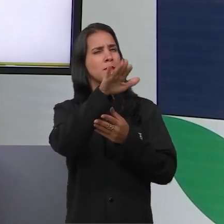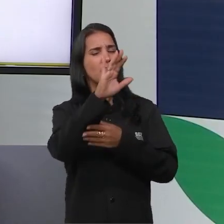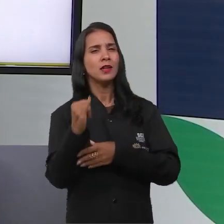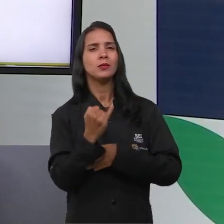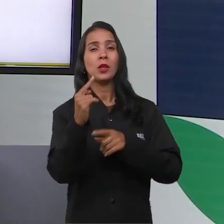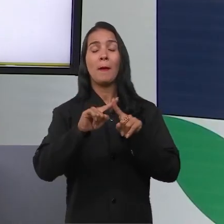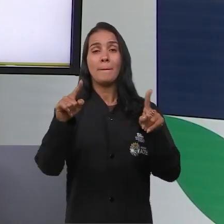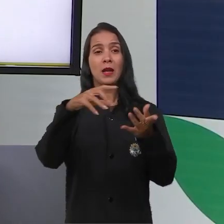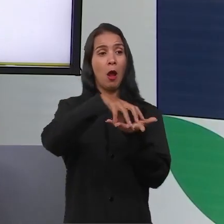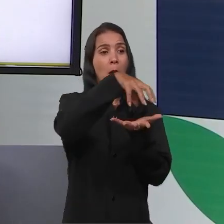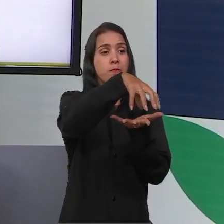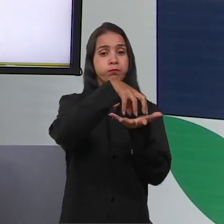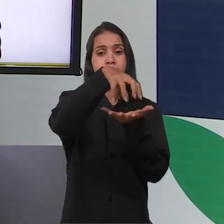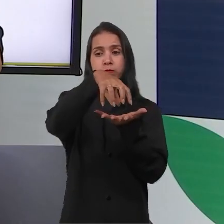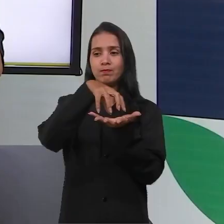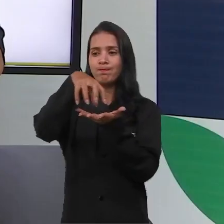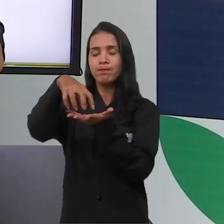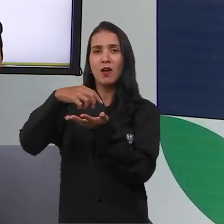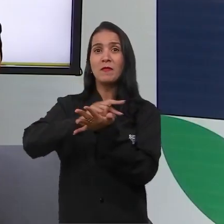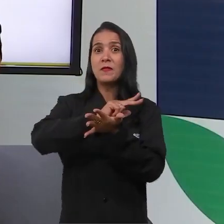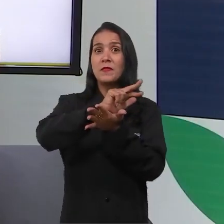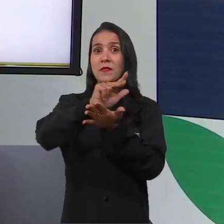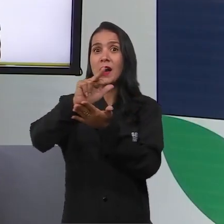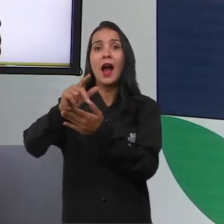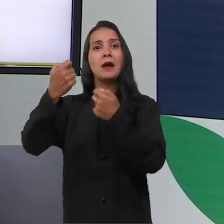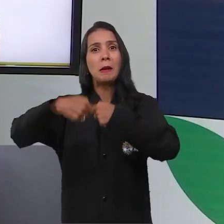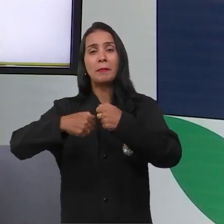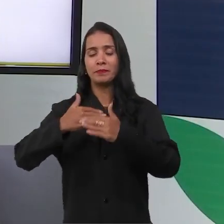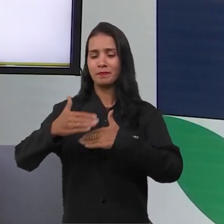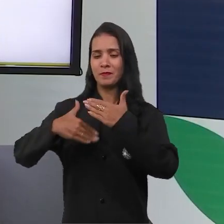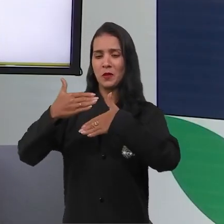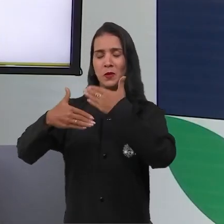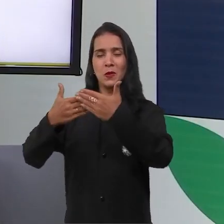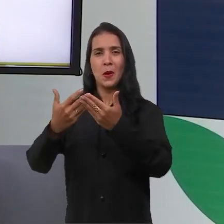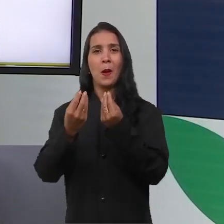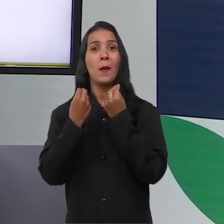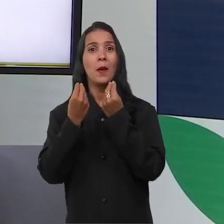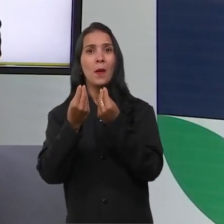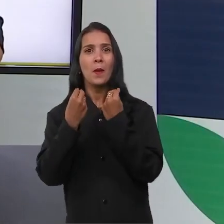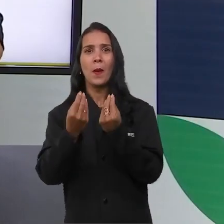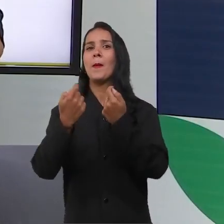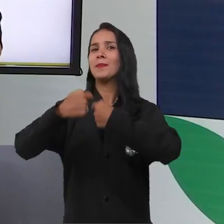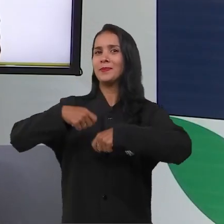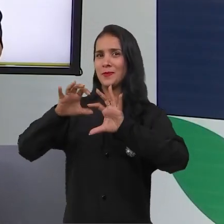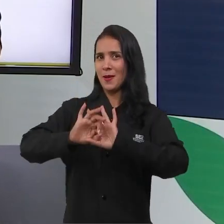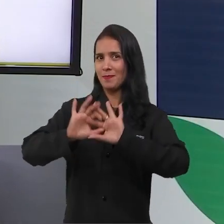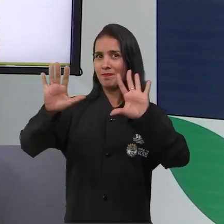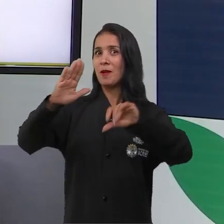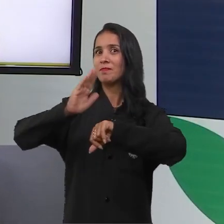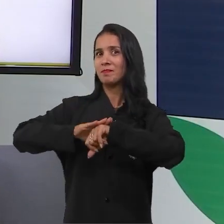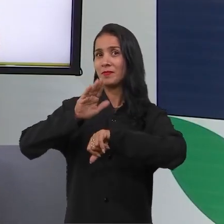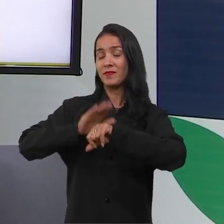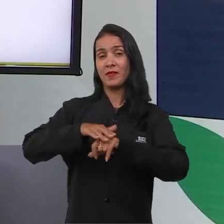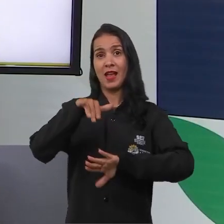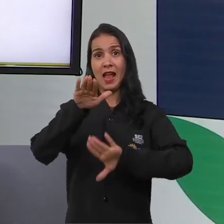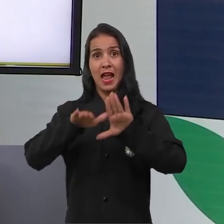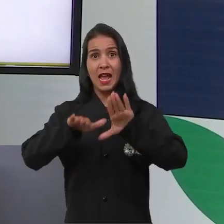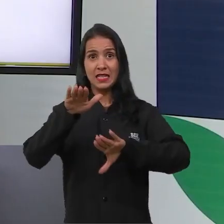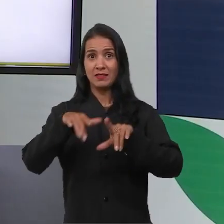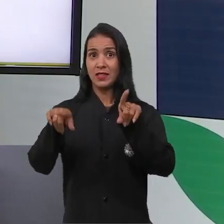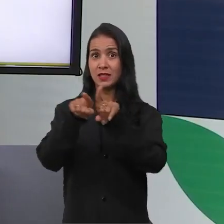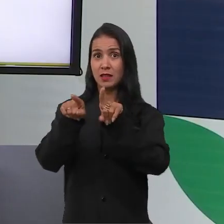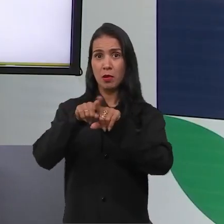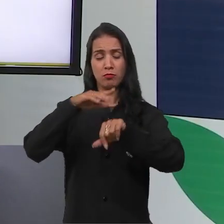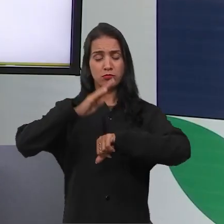eram dezenas de cidades que precisavam se desenvolver de maneira autônoma, muitas vezes de forma